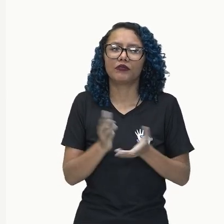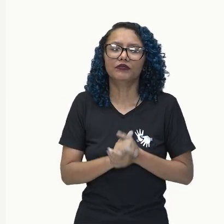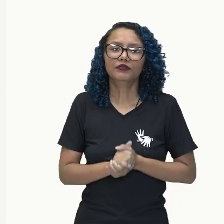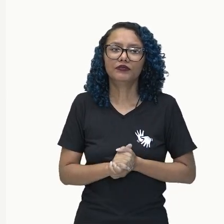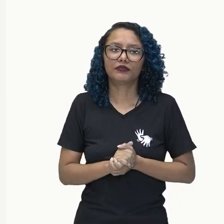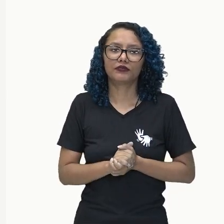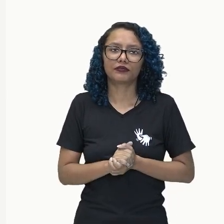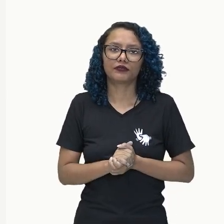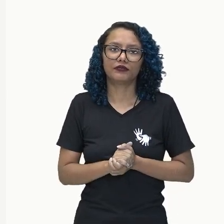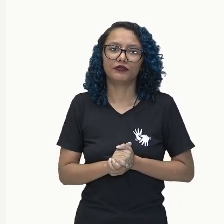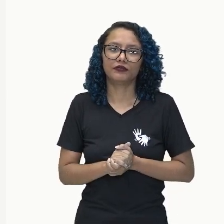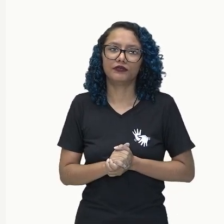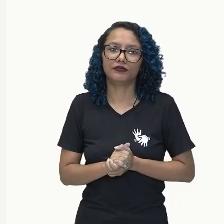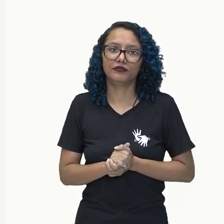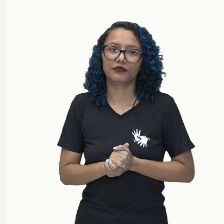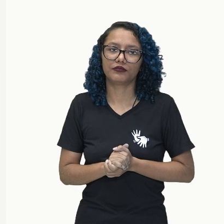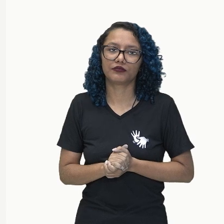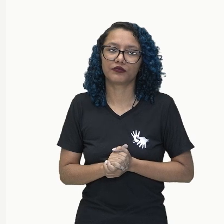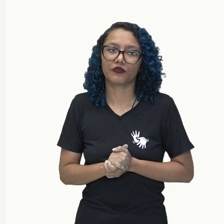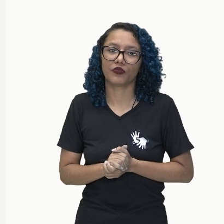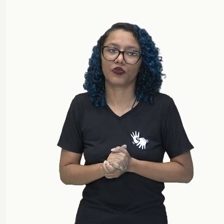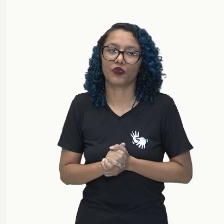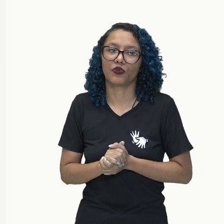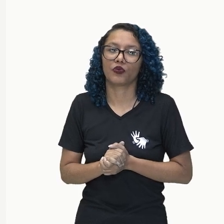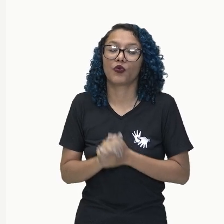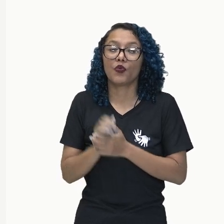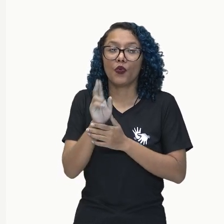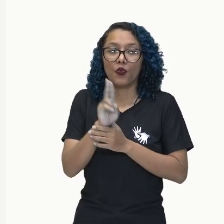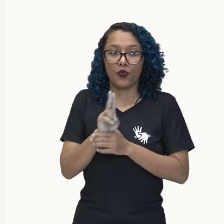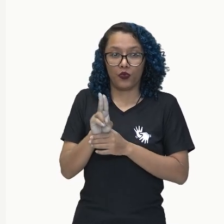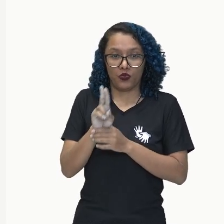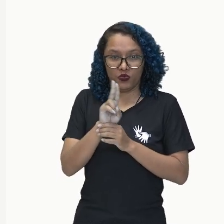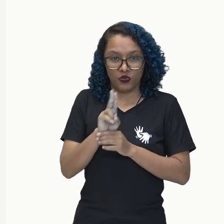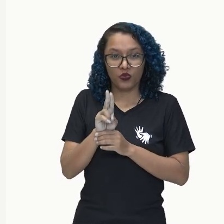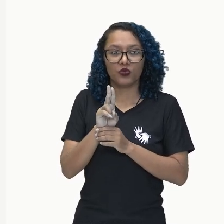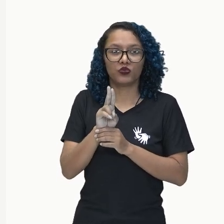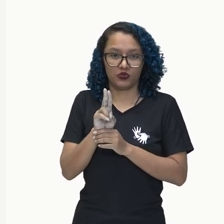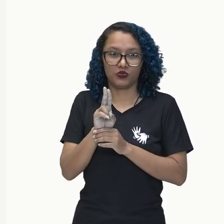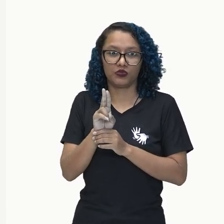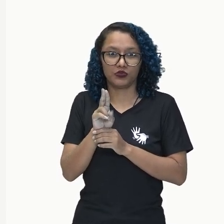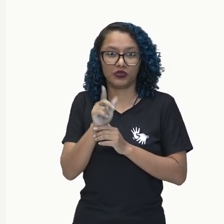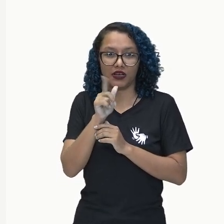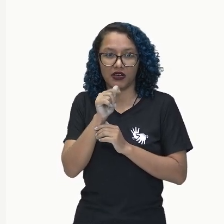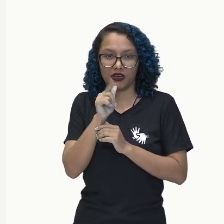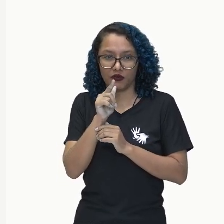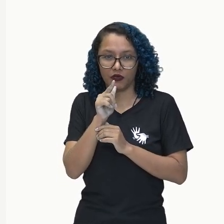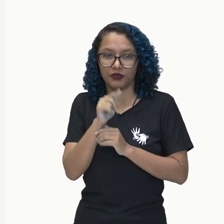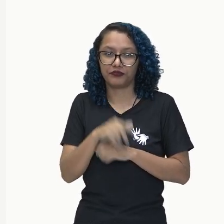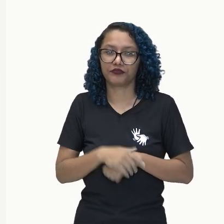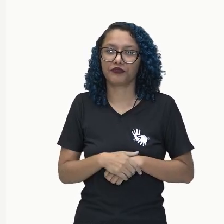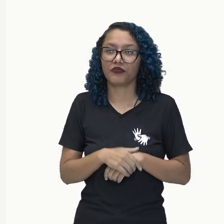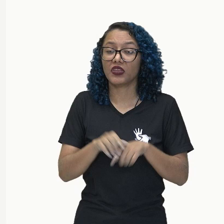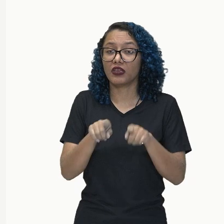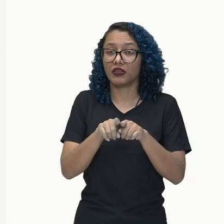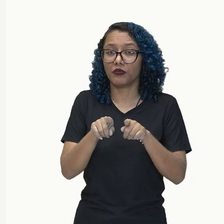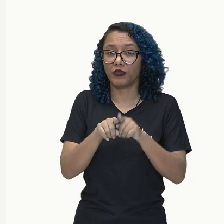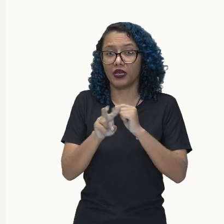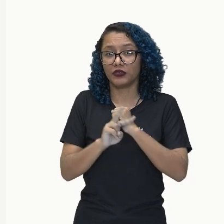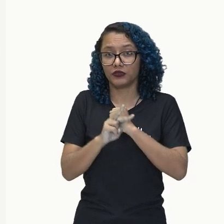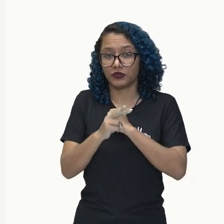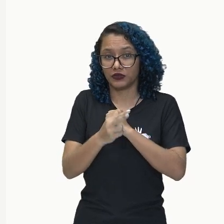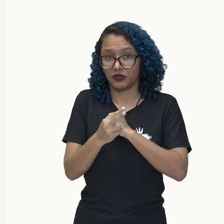ver? O uso racional da água e suas